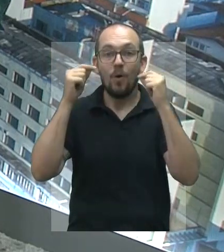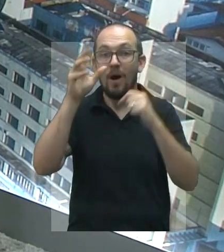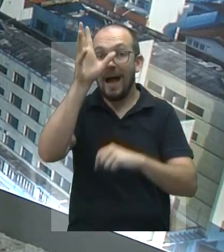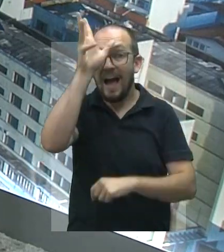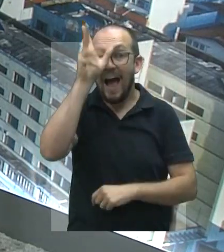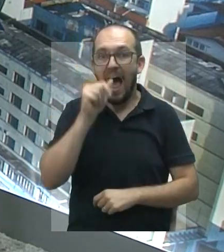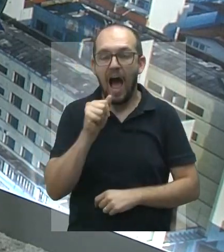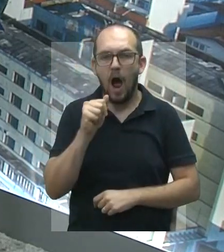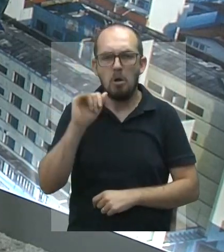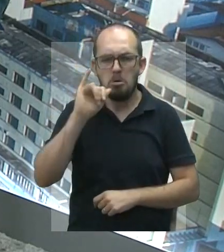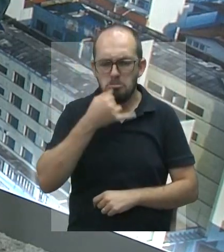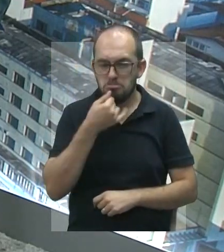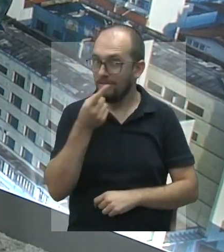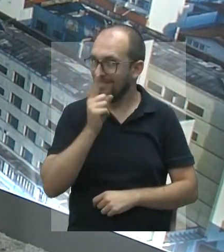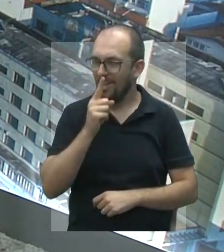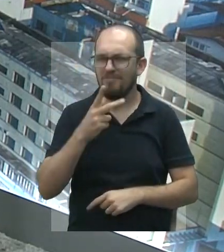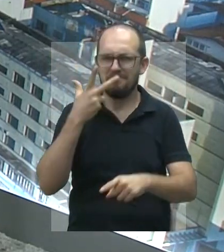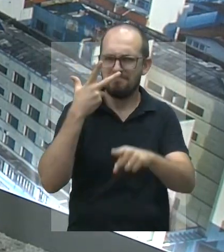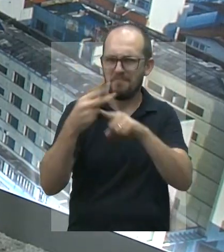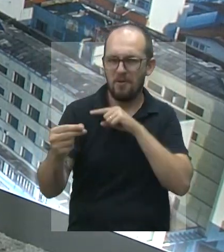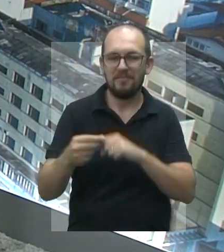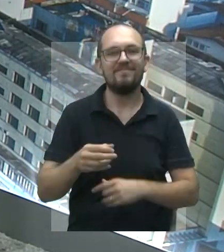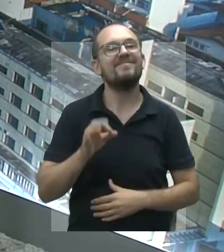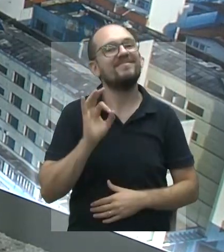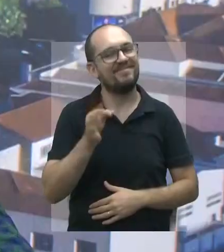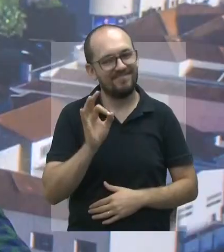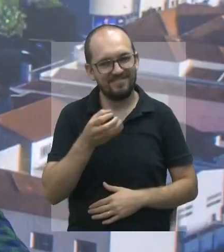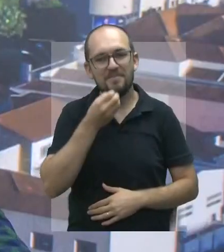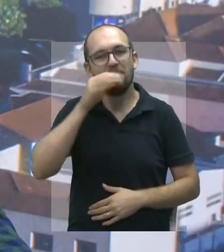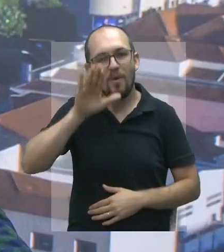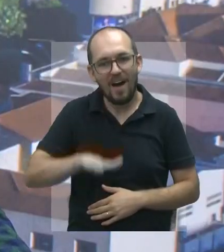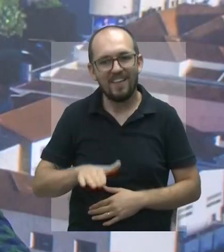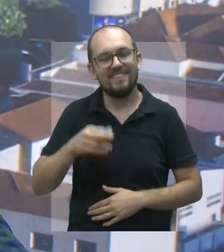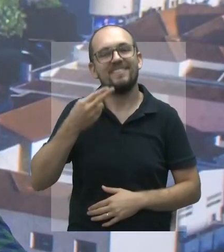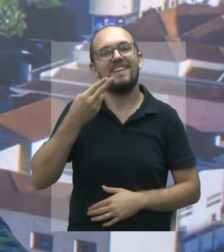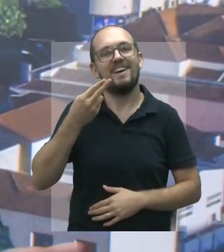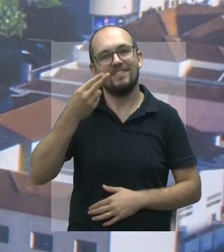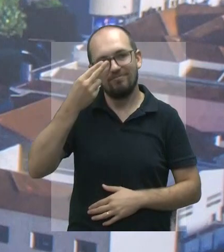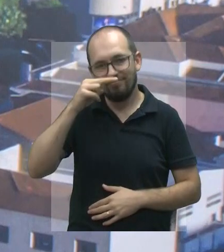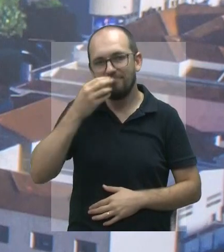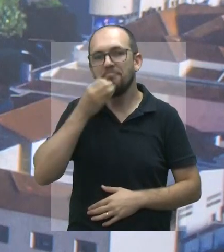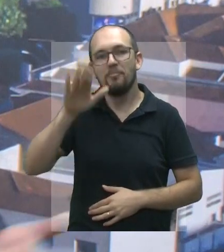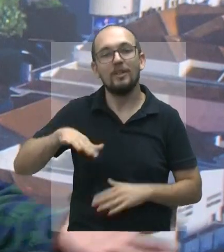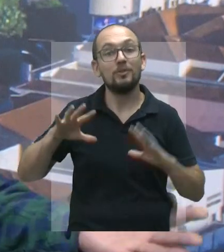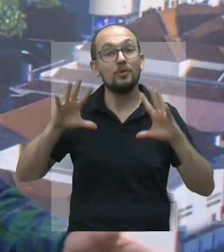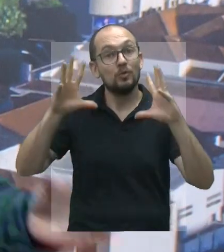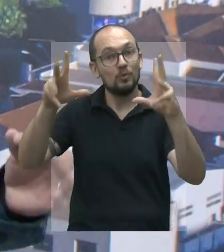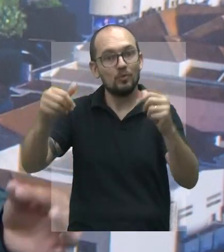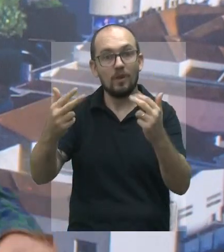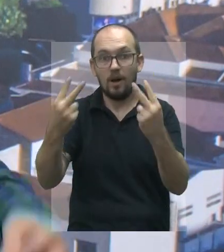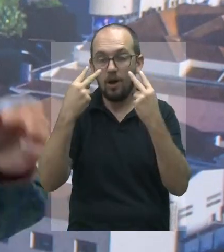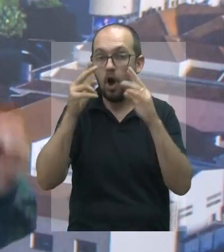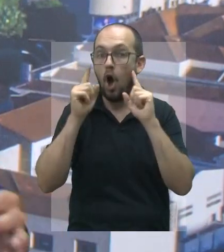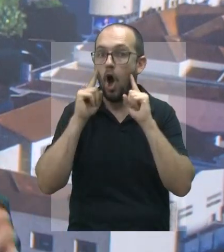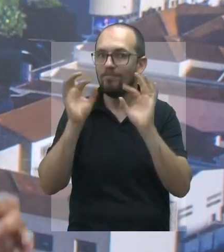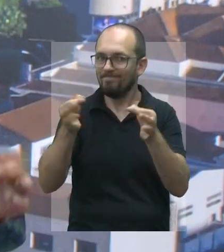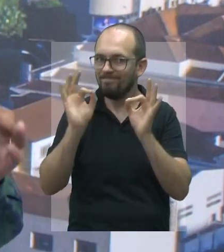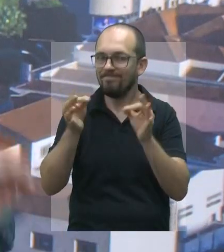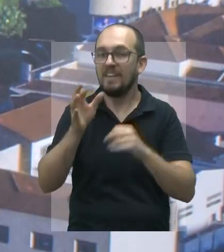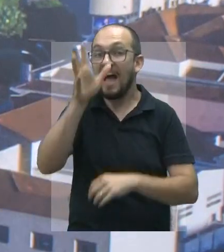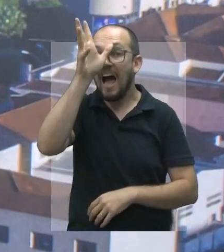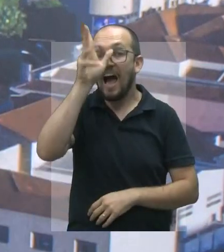não decepcionou, não é, Danilo? Com certeza. Boa tarde, Ângelo. Boa tarde a todos os que nos acompanham às sextas-feiras. É isso aí, Galinho